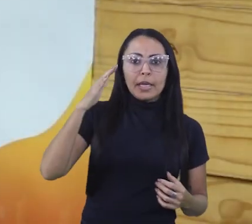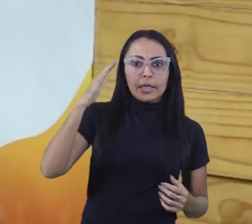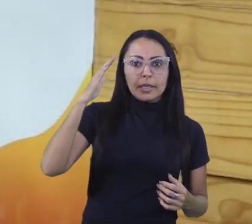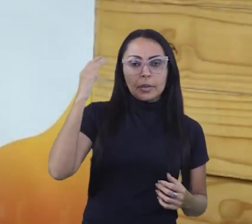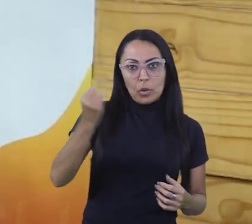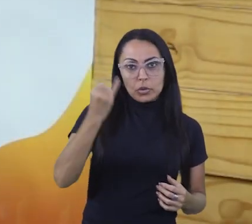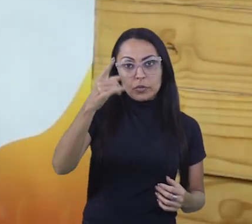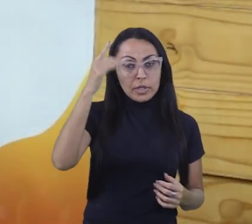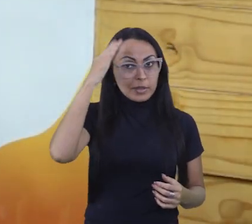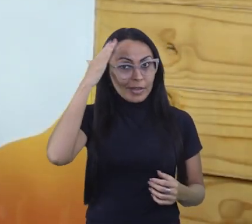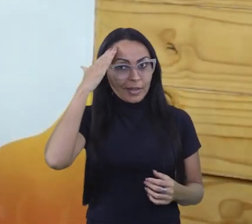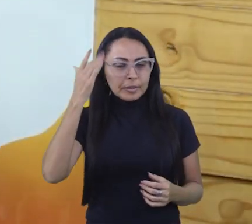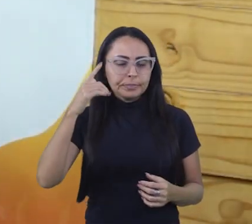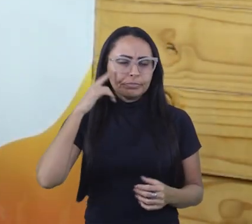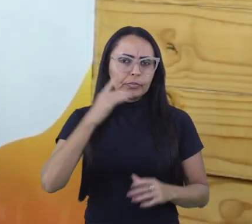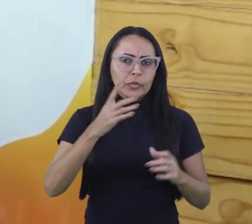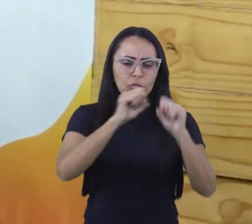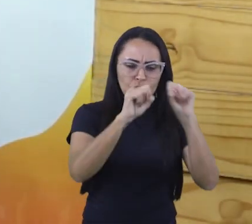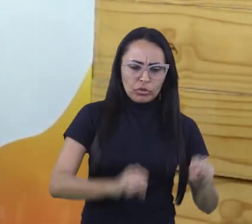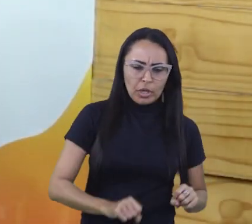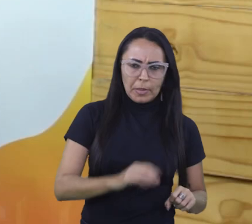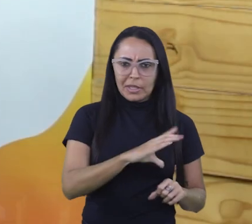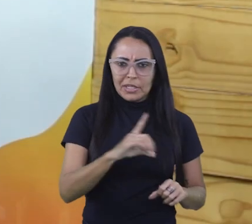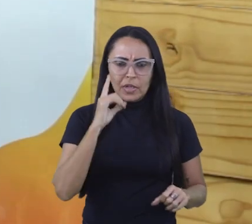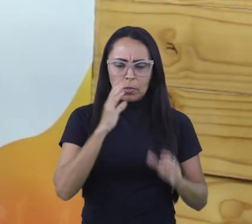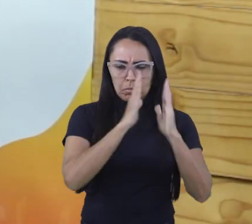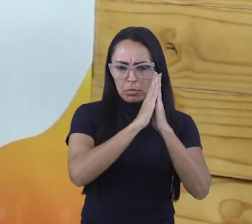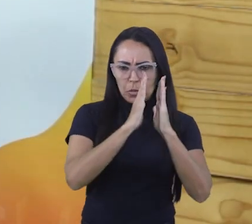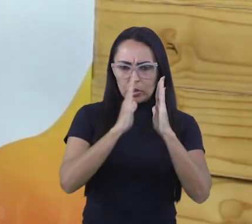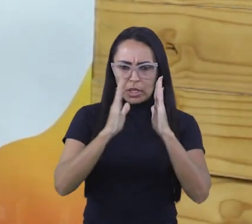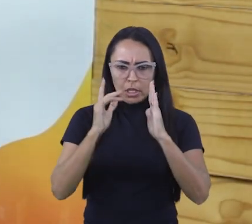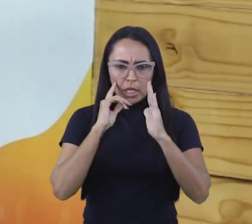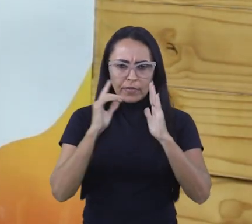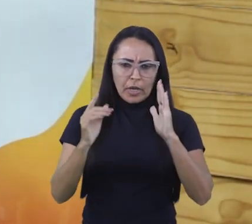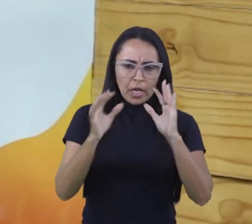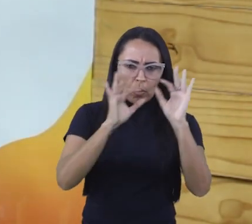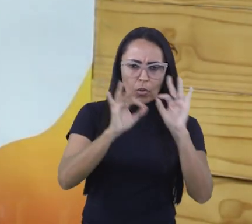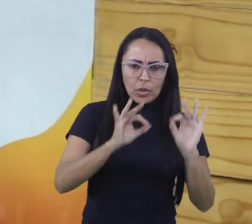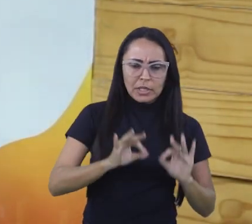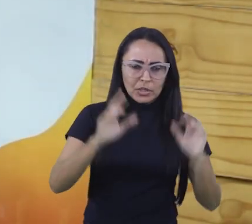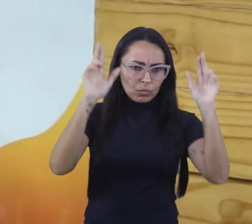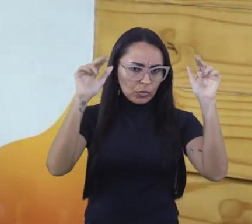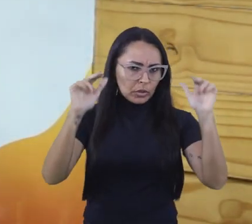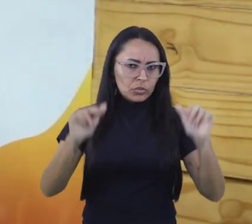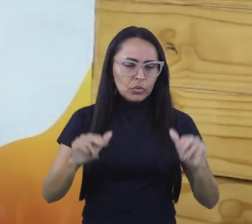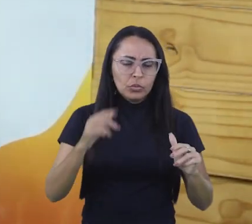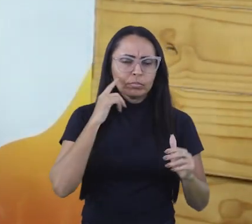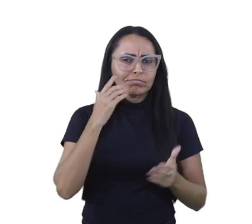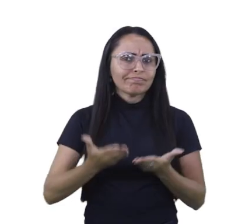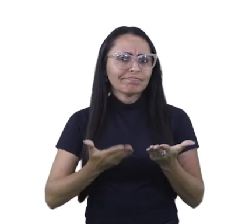aí. Um sistema de classificação bibliográfica é um esquema hierárquico de assuntos que serve